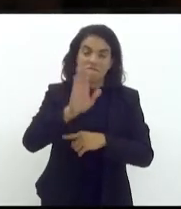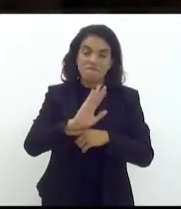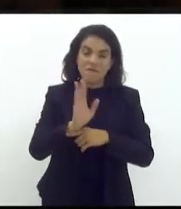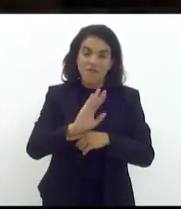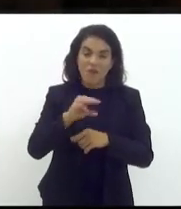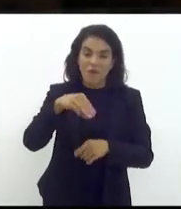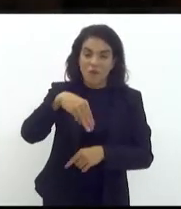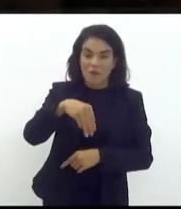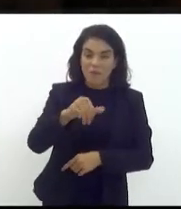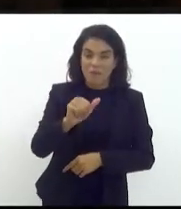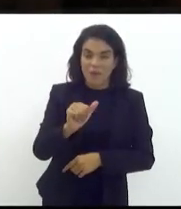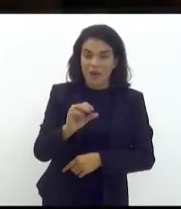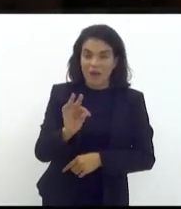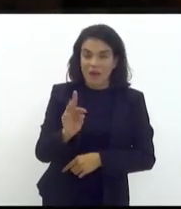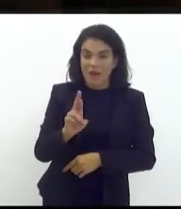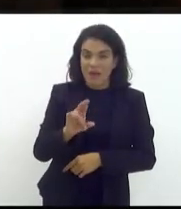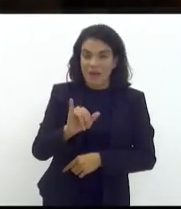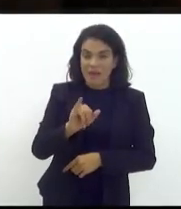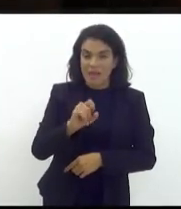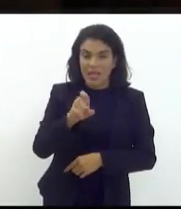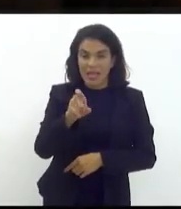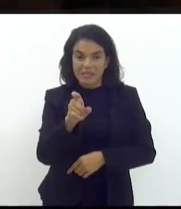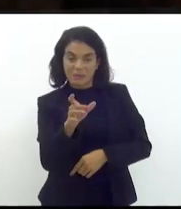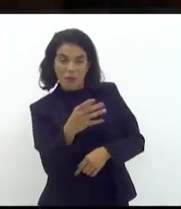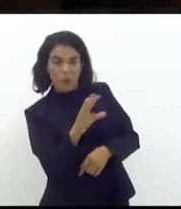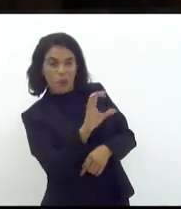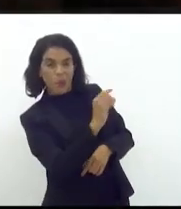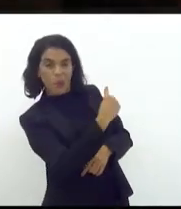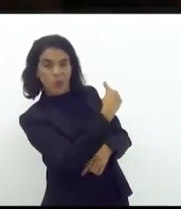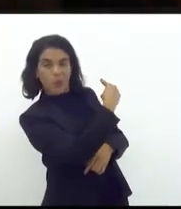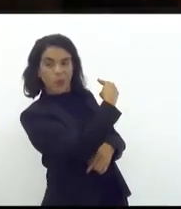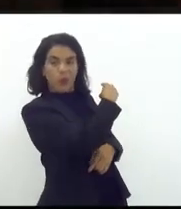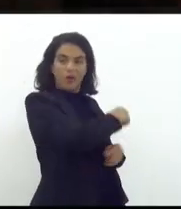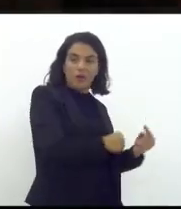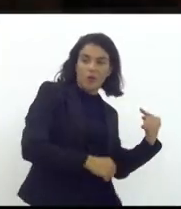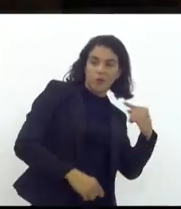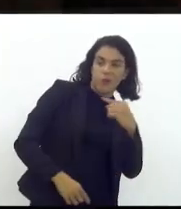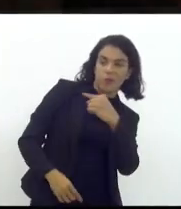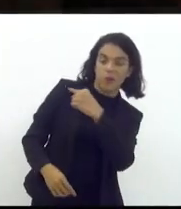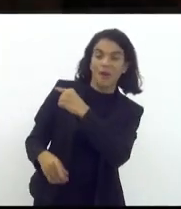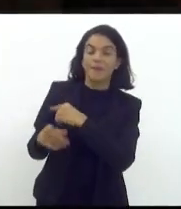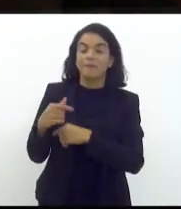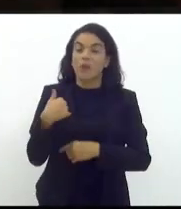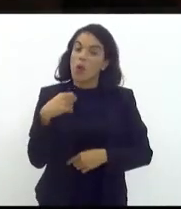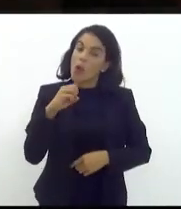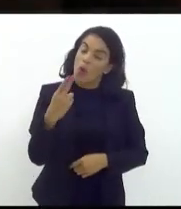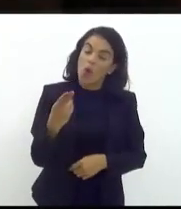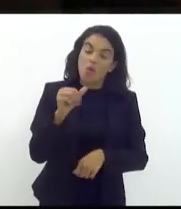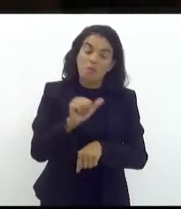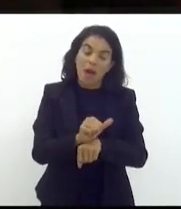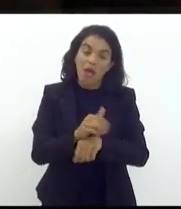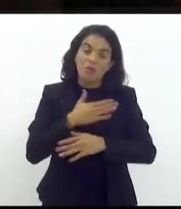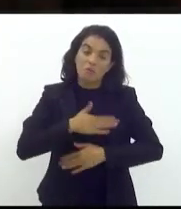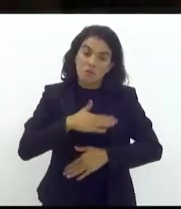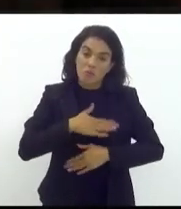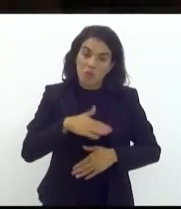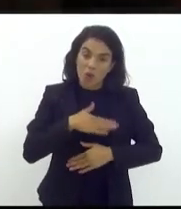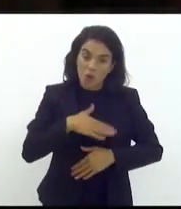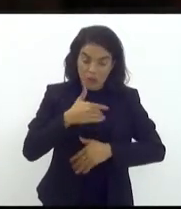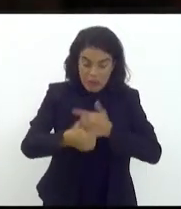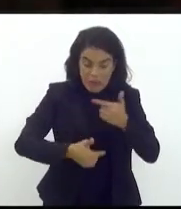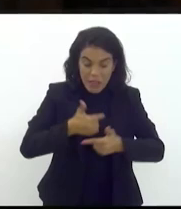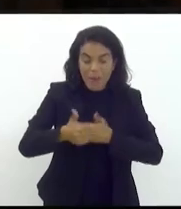como é que será esse mundo ou que pare um pouco e trabalham com inteligência